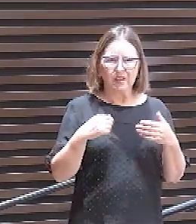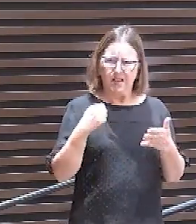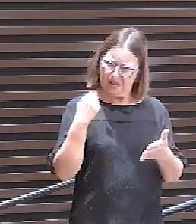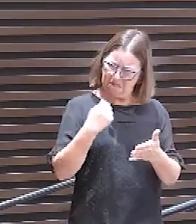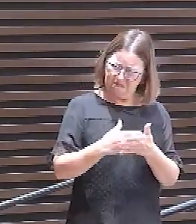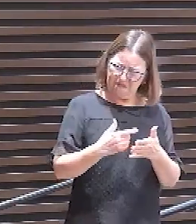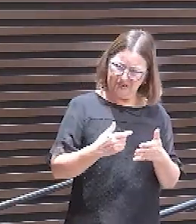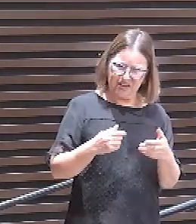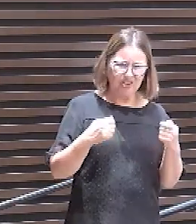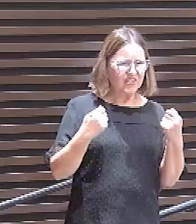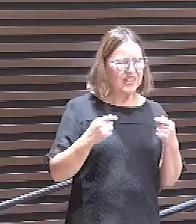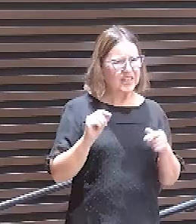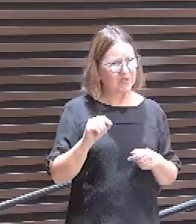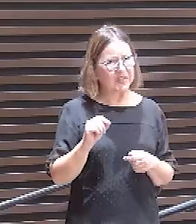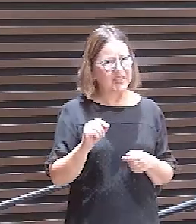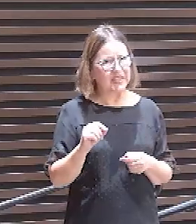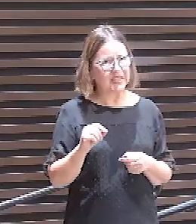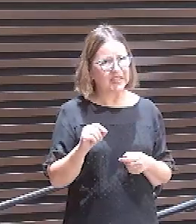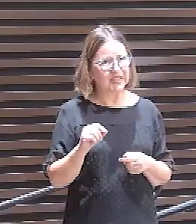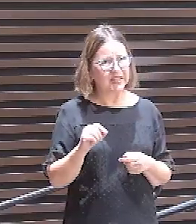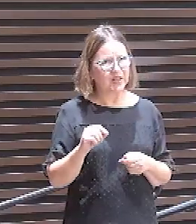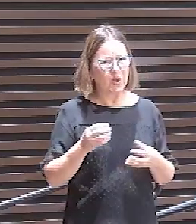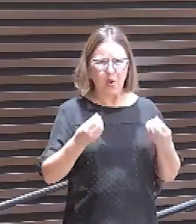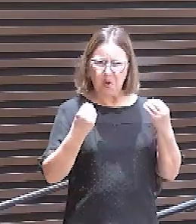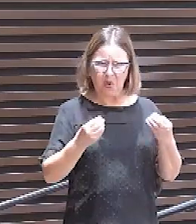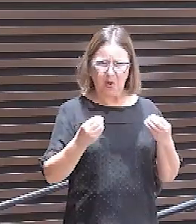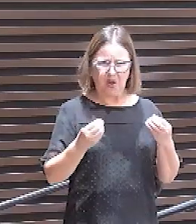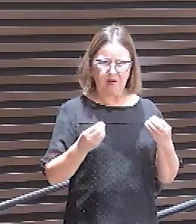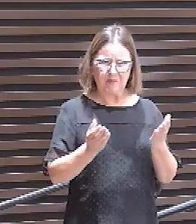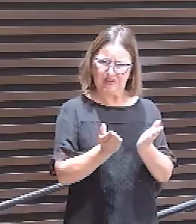Que cristianismo mesquinho é esse?